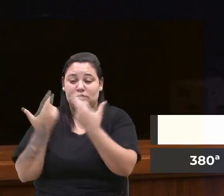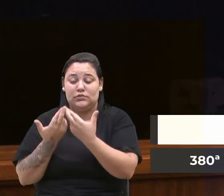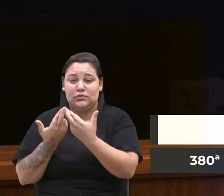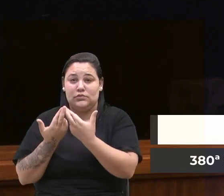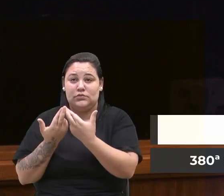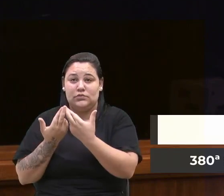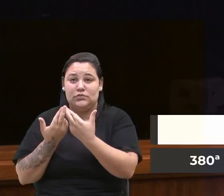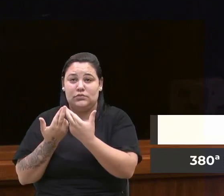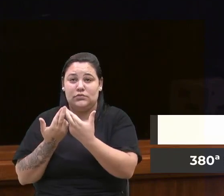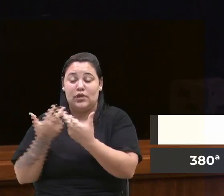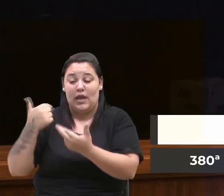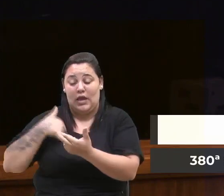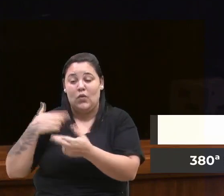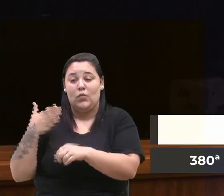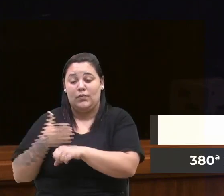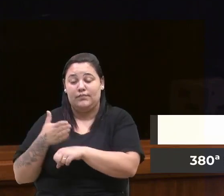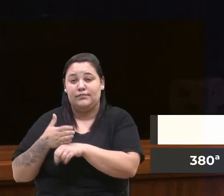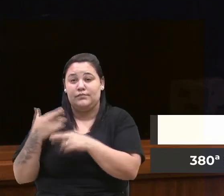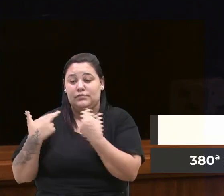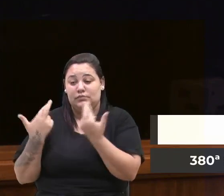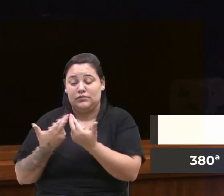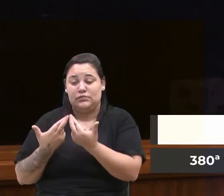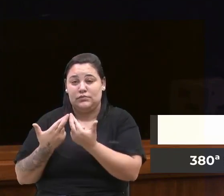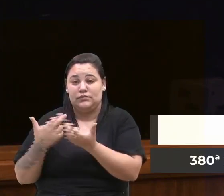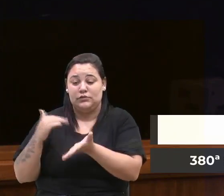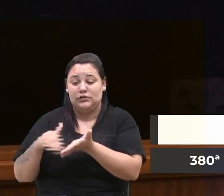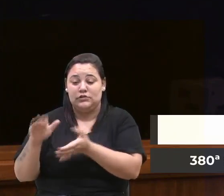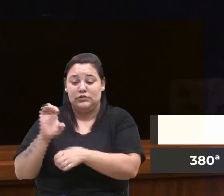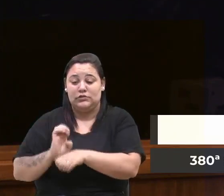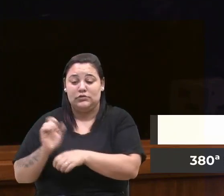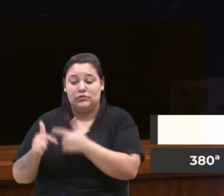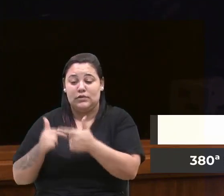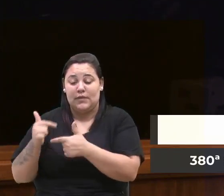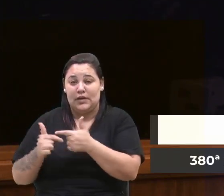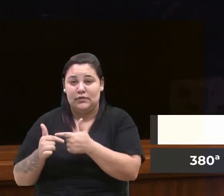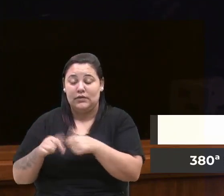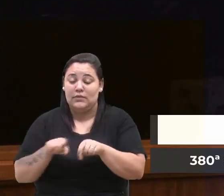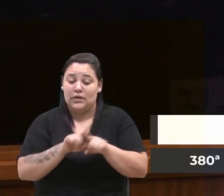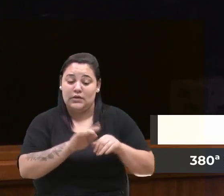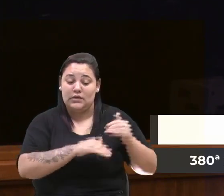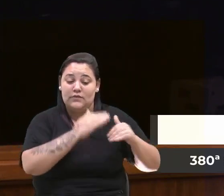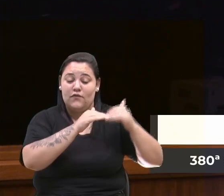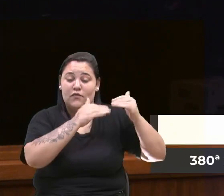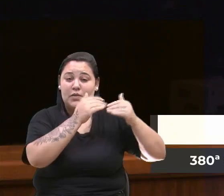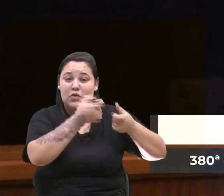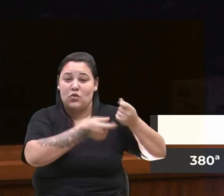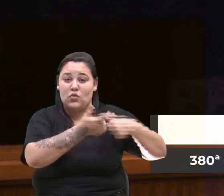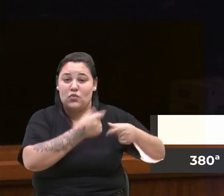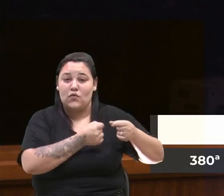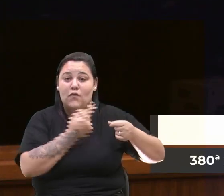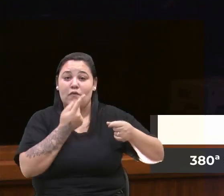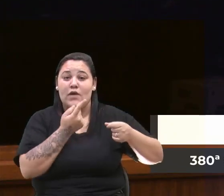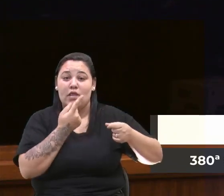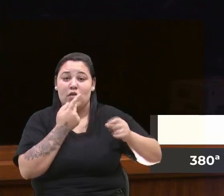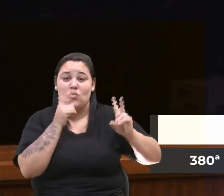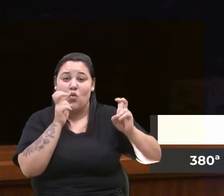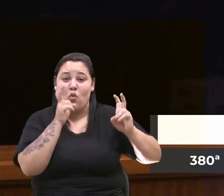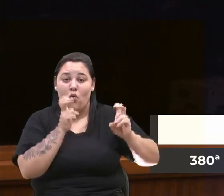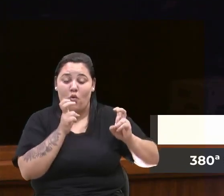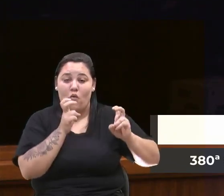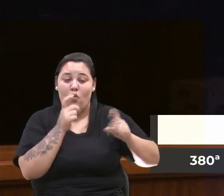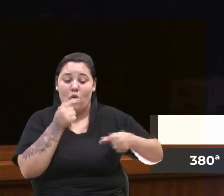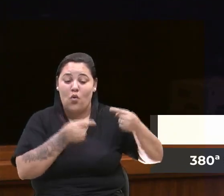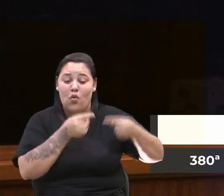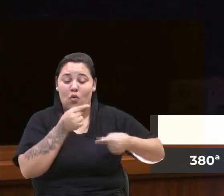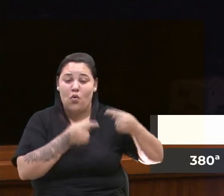secretário estadual do Trabalho e Desenvolvimento Econômico, debatendo esse tema. Entregamos